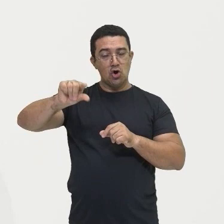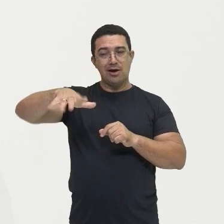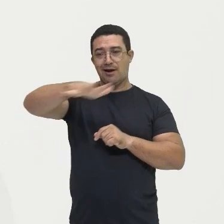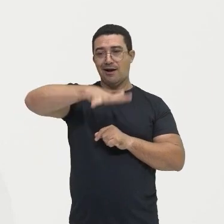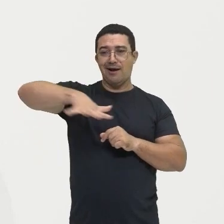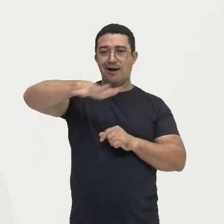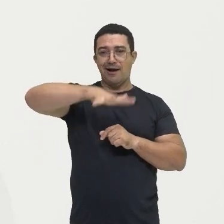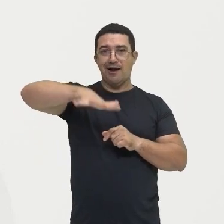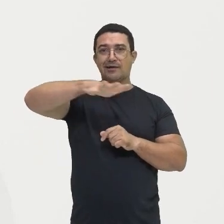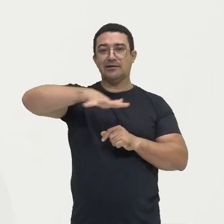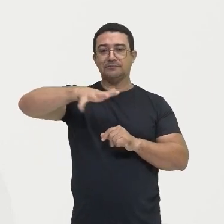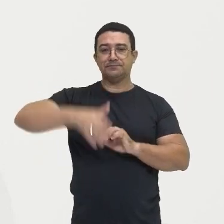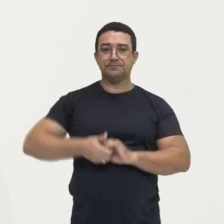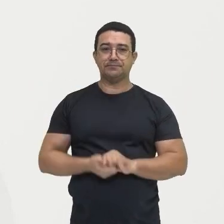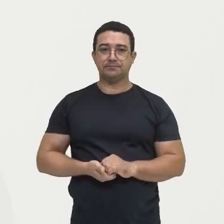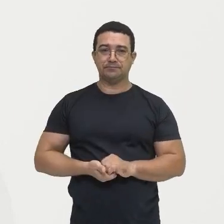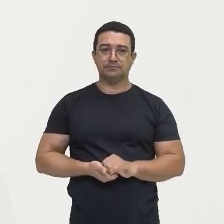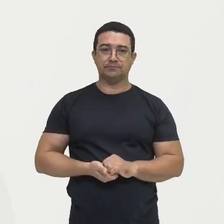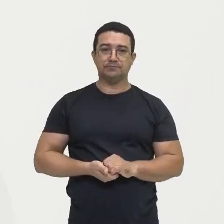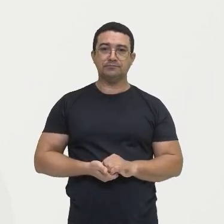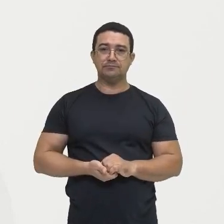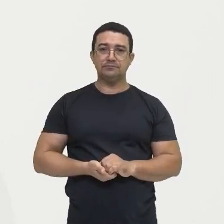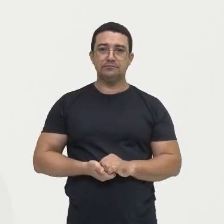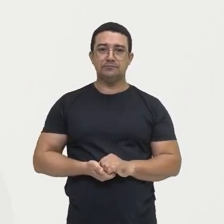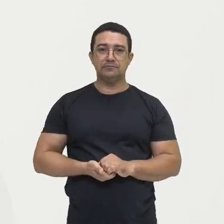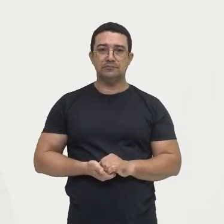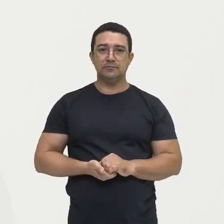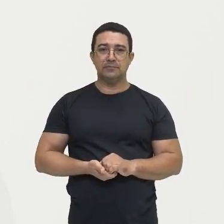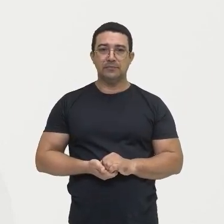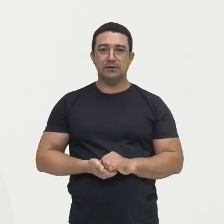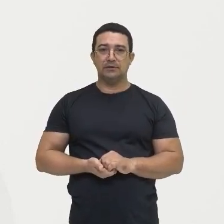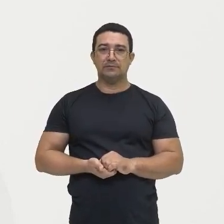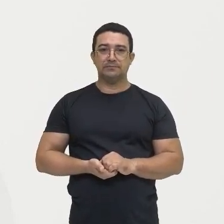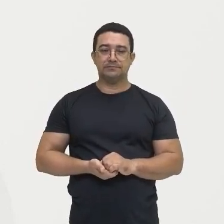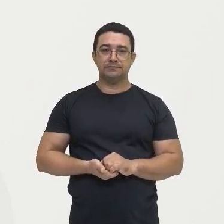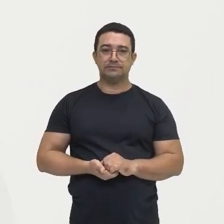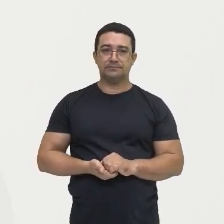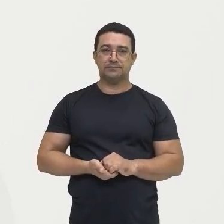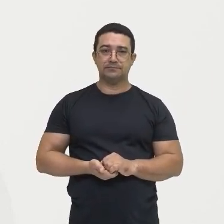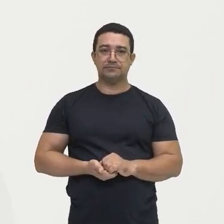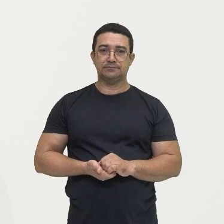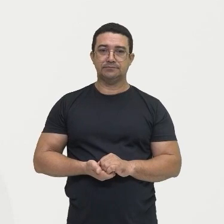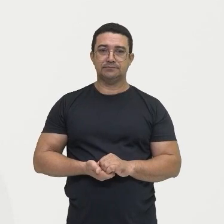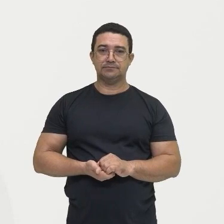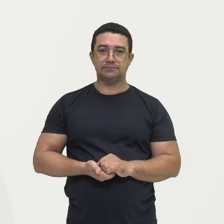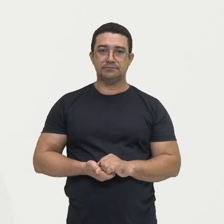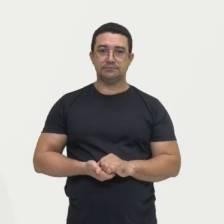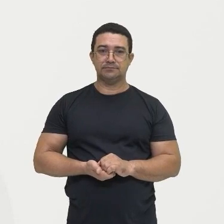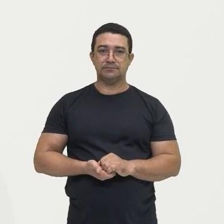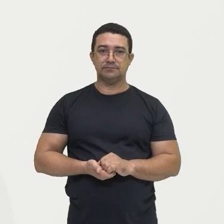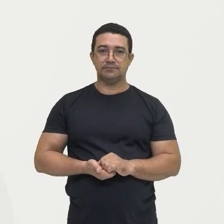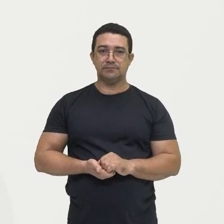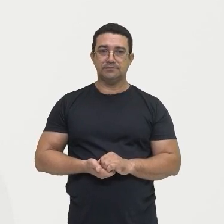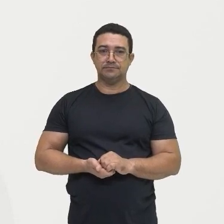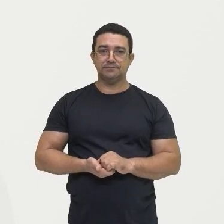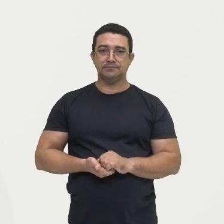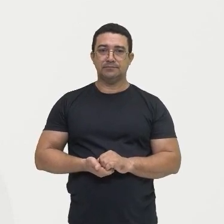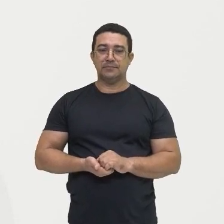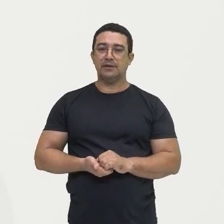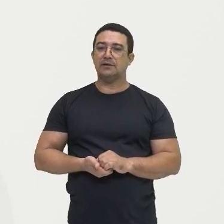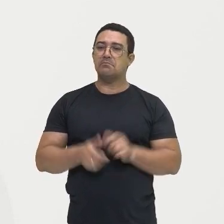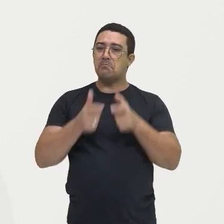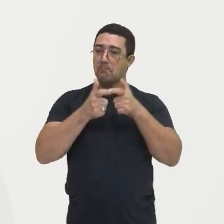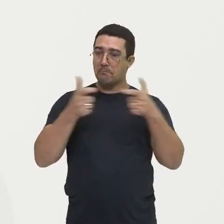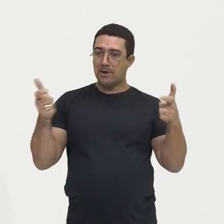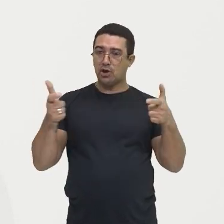quanto maior for o resultado daquela divisão que a gente viu, menor será a área representada. E